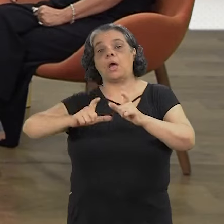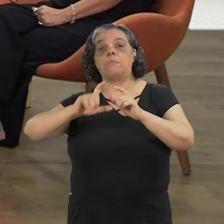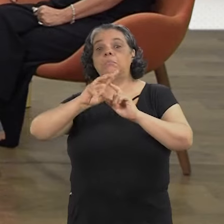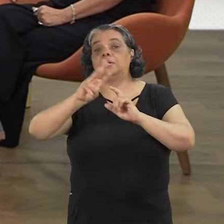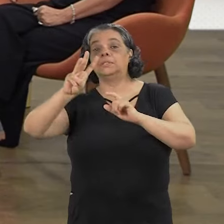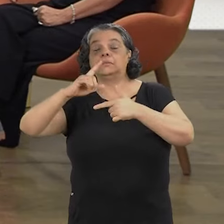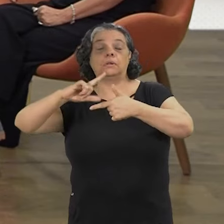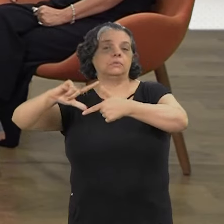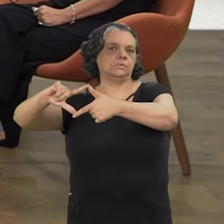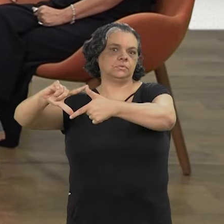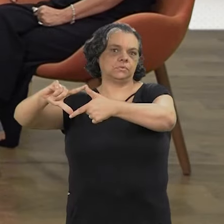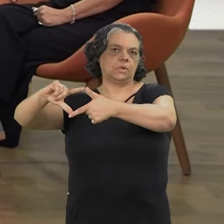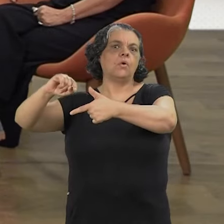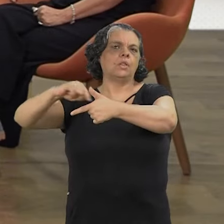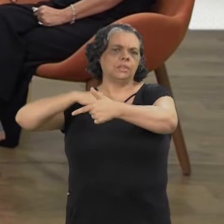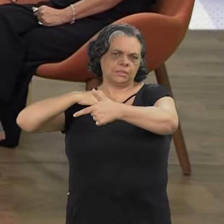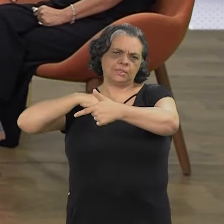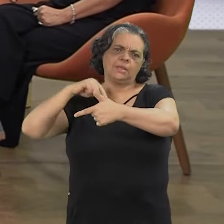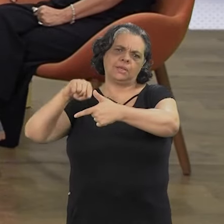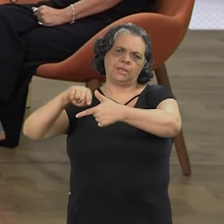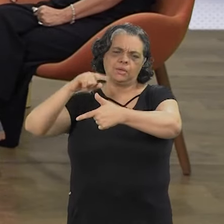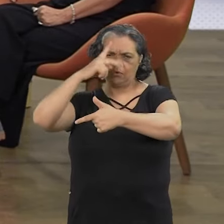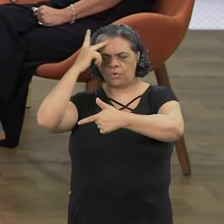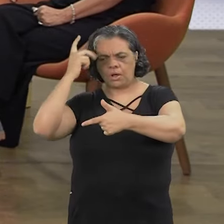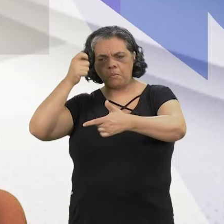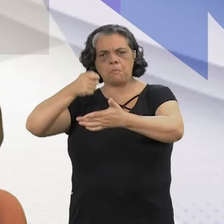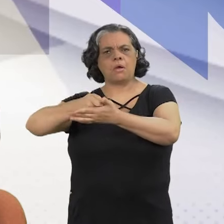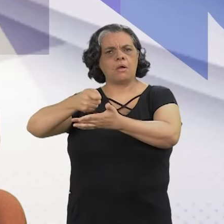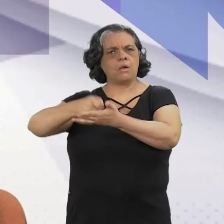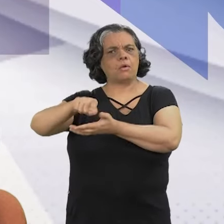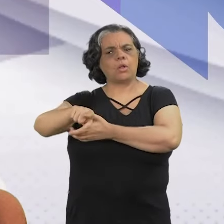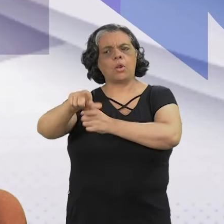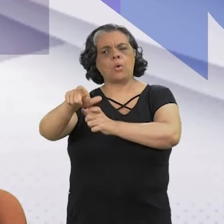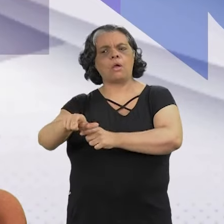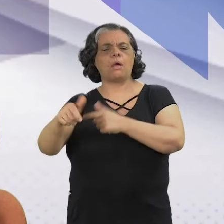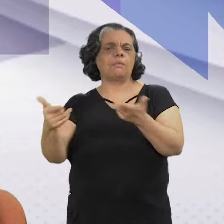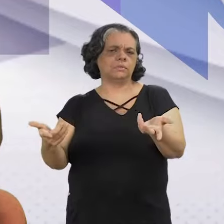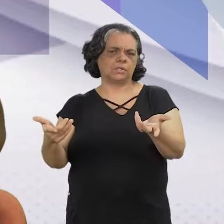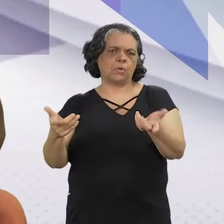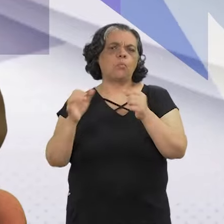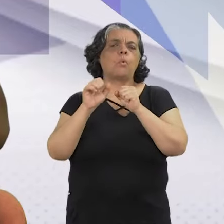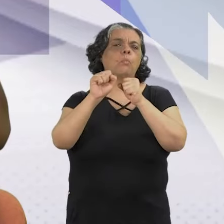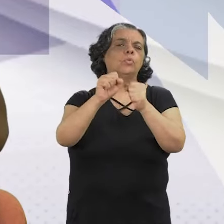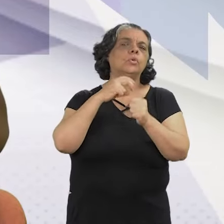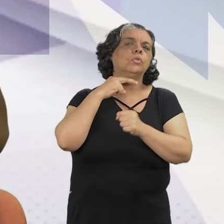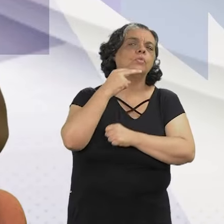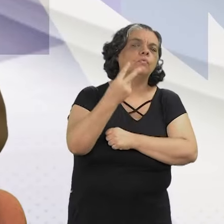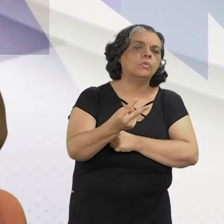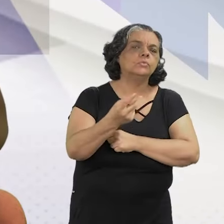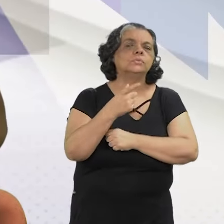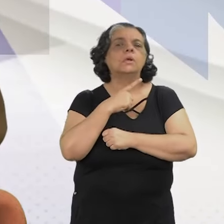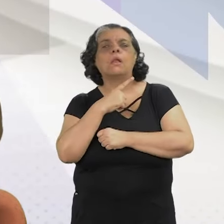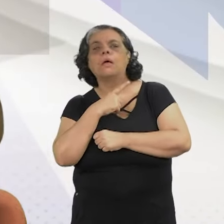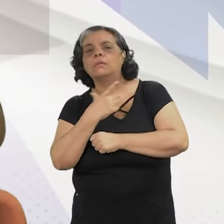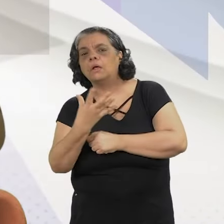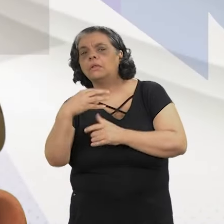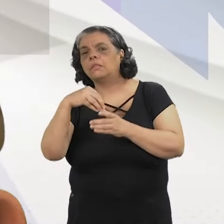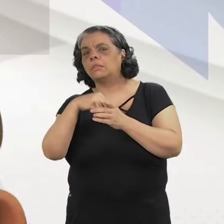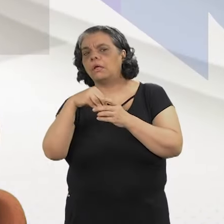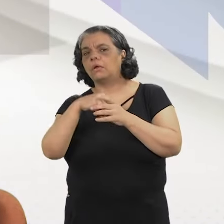falando que essas pessoas têm um patrão em que lugar elas vão estar ali né assim qual o poder de voz que elas têm ali